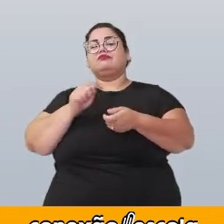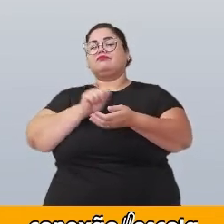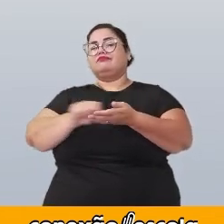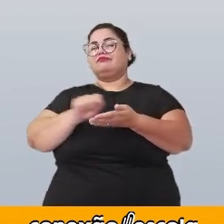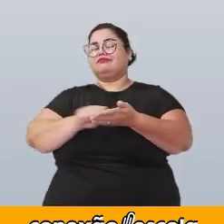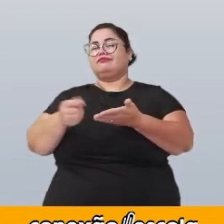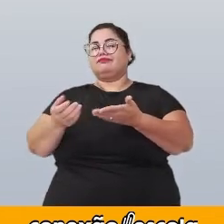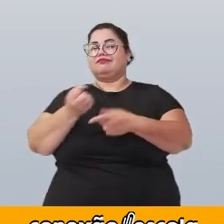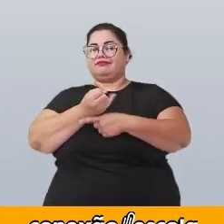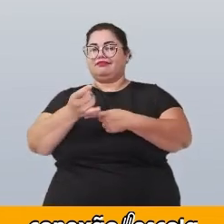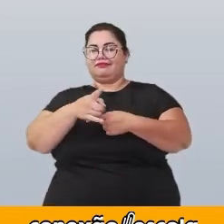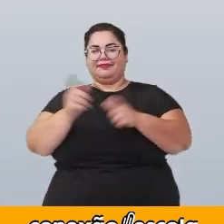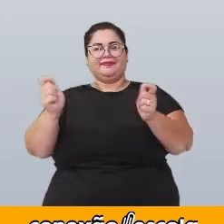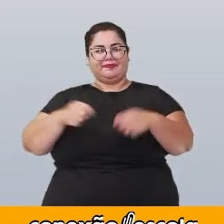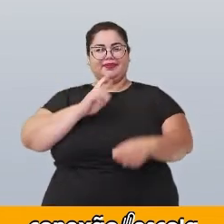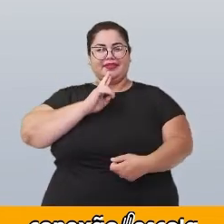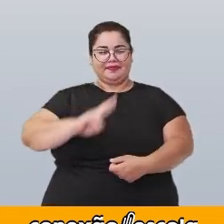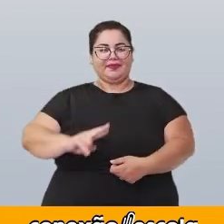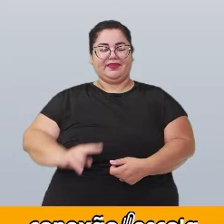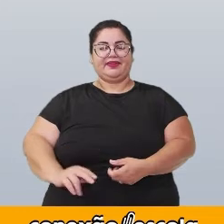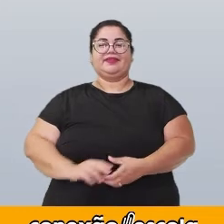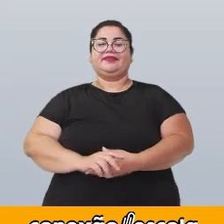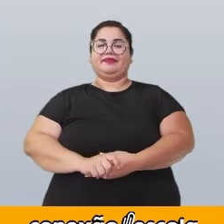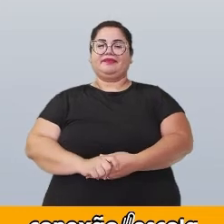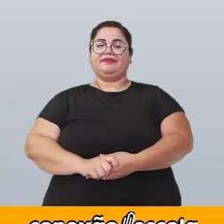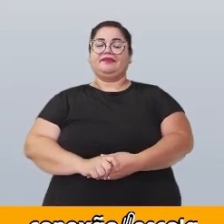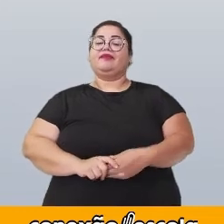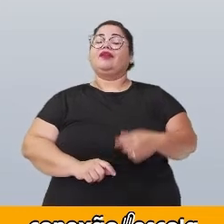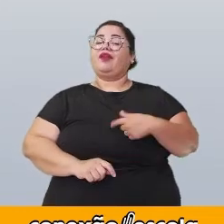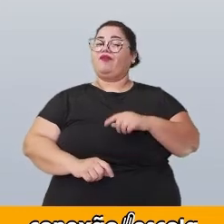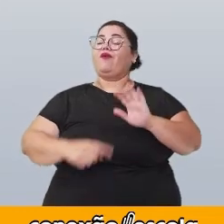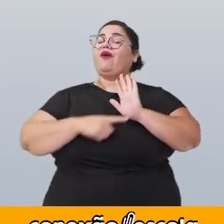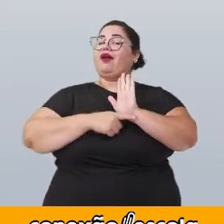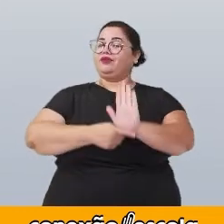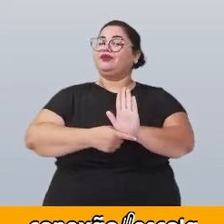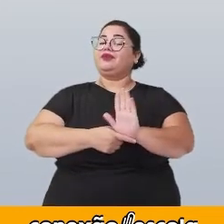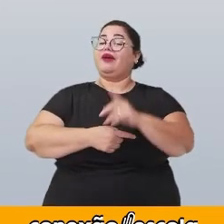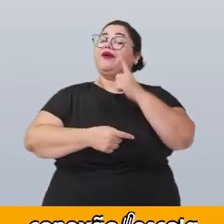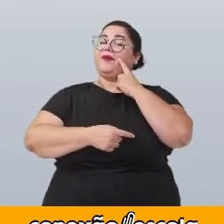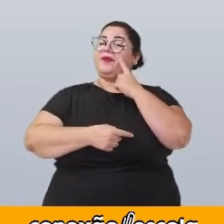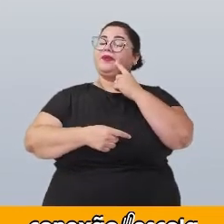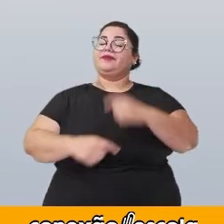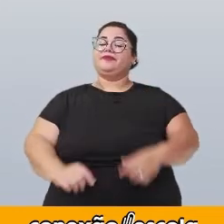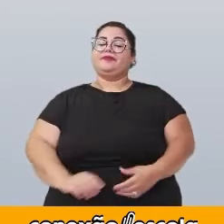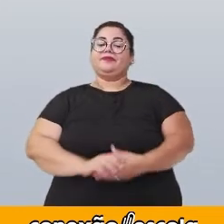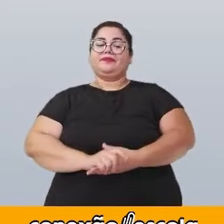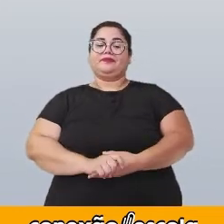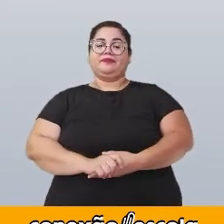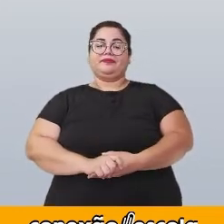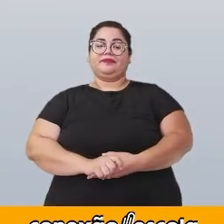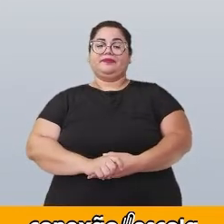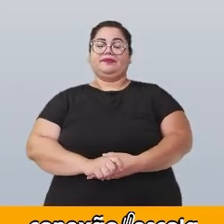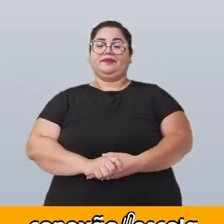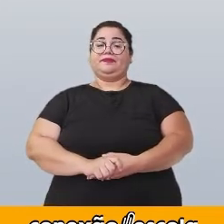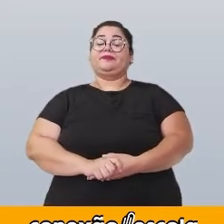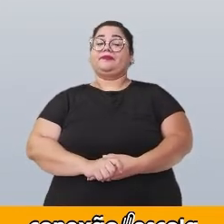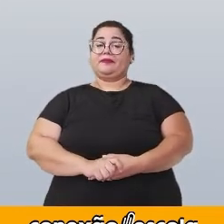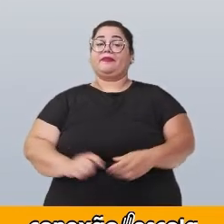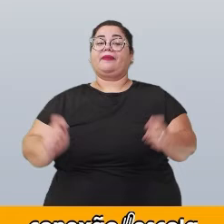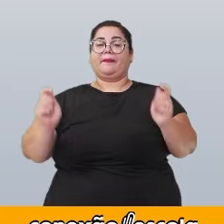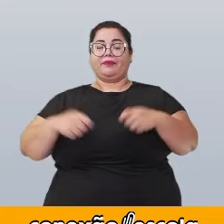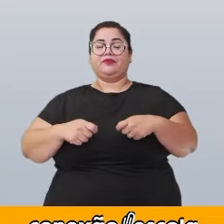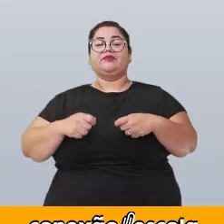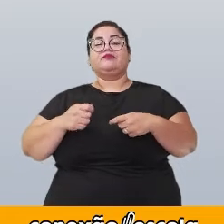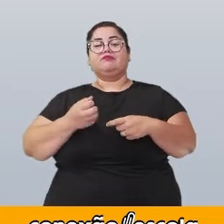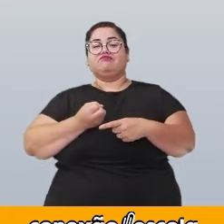fração? Você consegue responder? Eu vou te ajudar. Olha só. Podemos representar